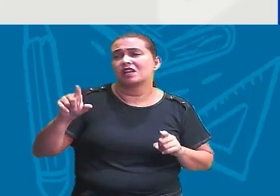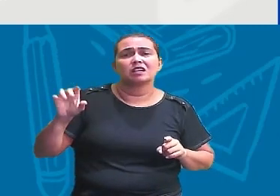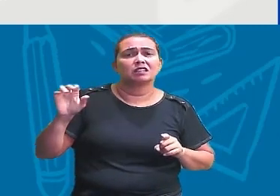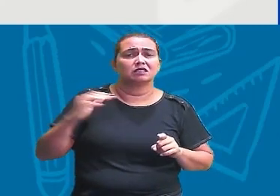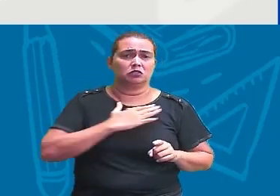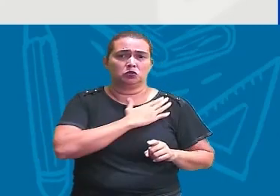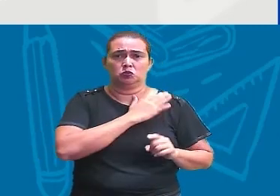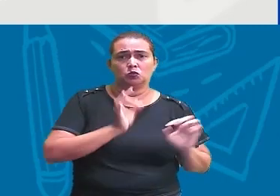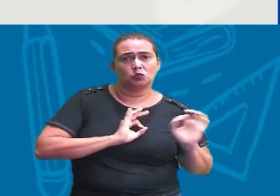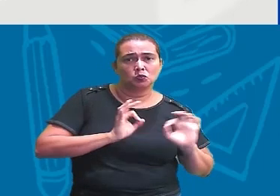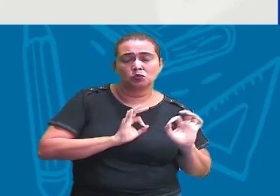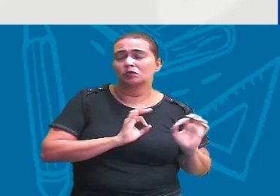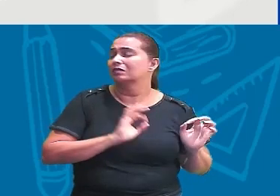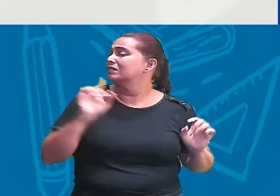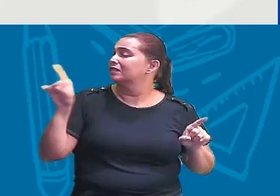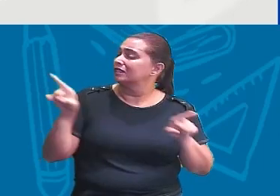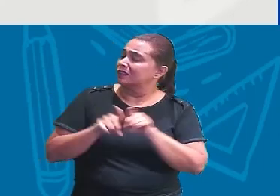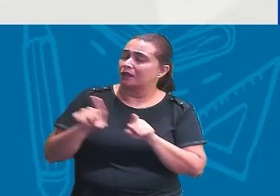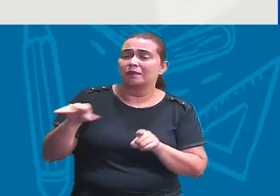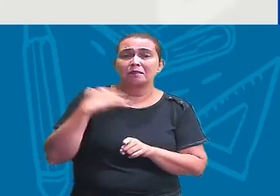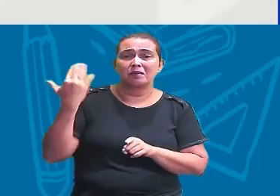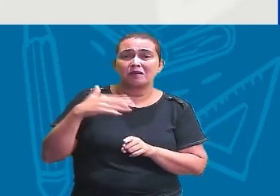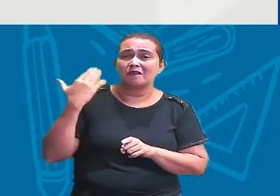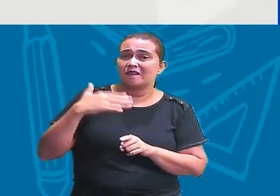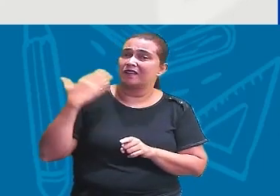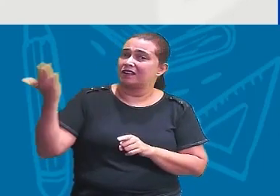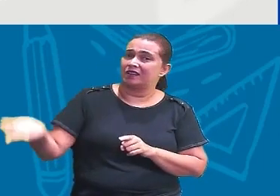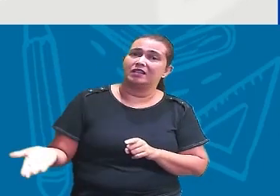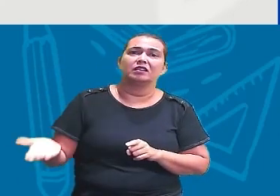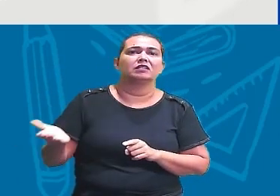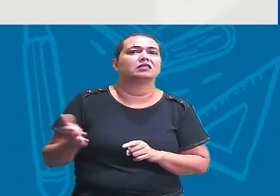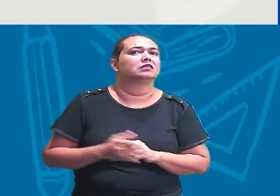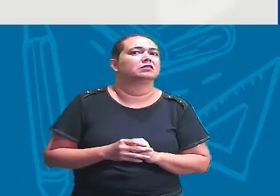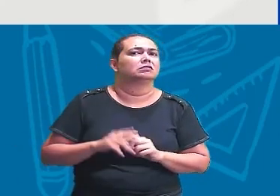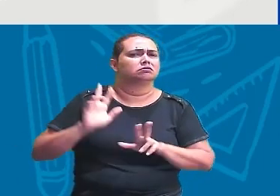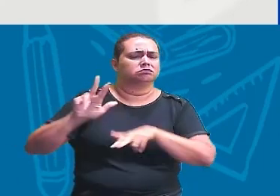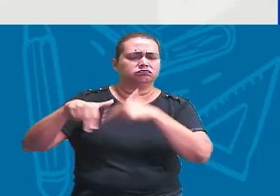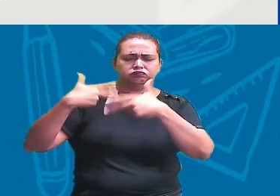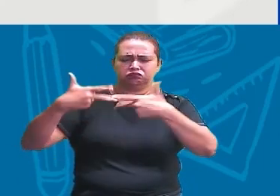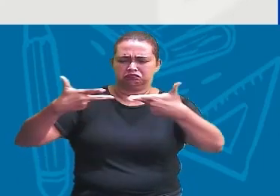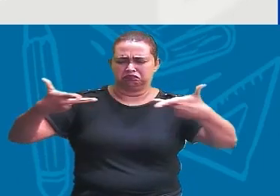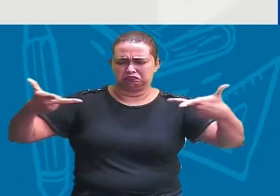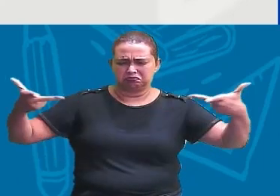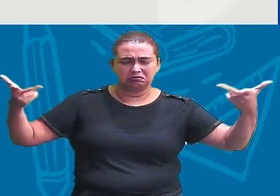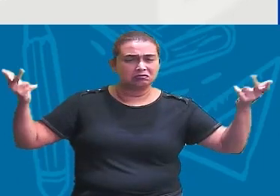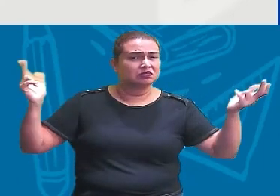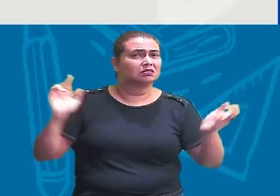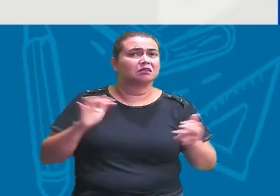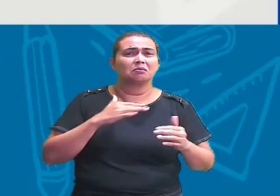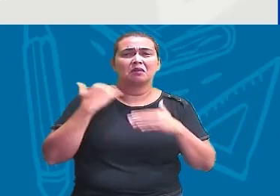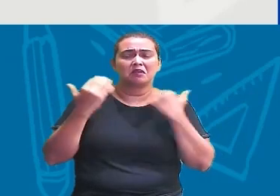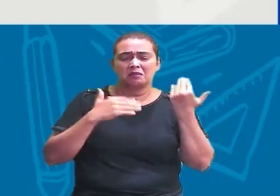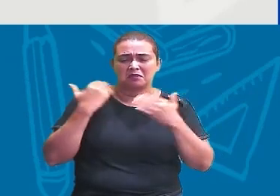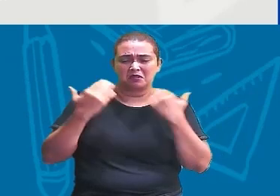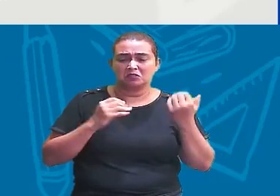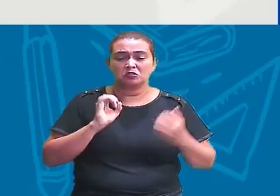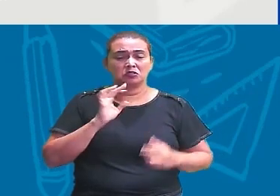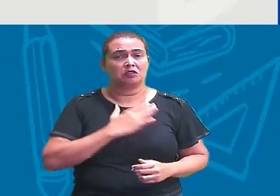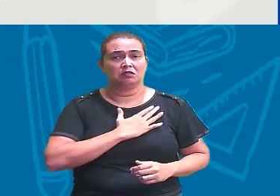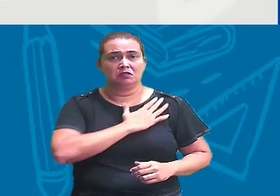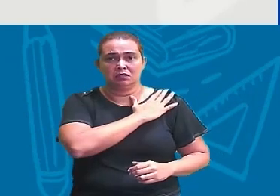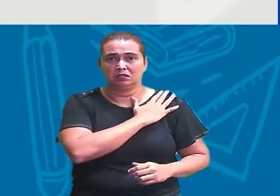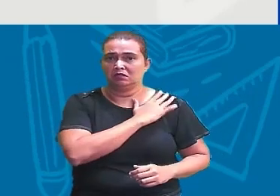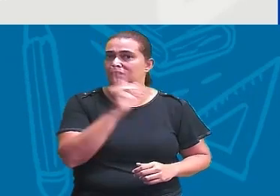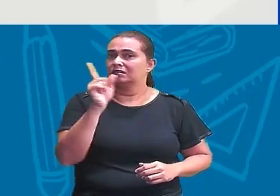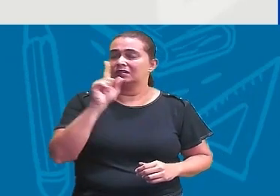soldados, tá? Então, as mortes que ocorreram, as milhões de mortes que ocorreram nessa guerra, não foram mortes apenas de soldados, mas